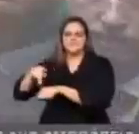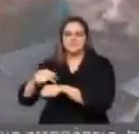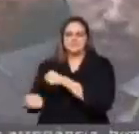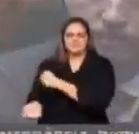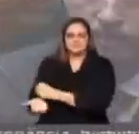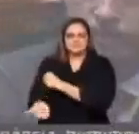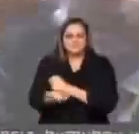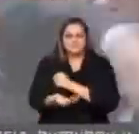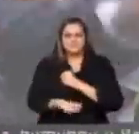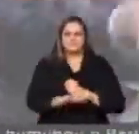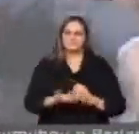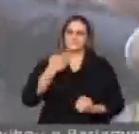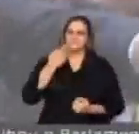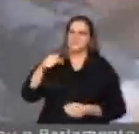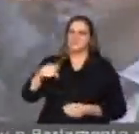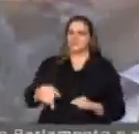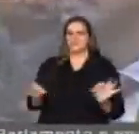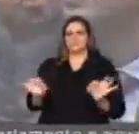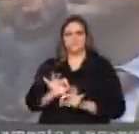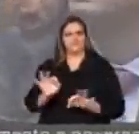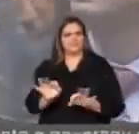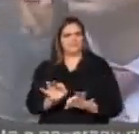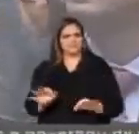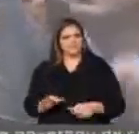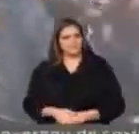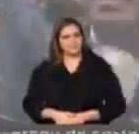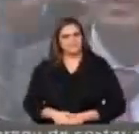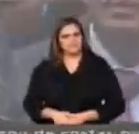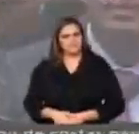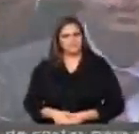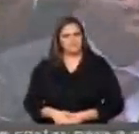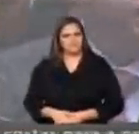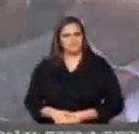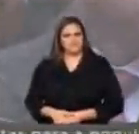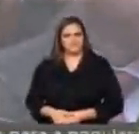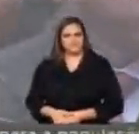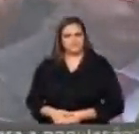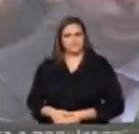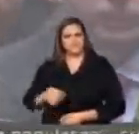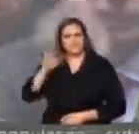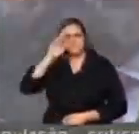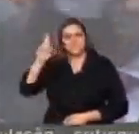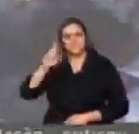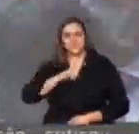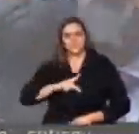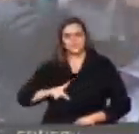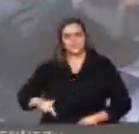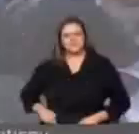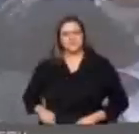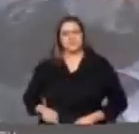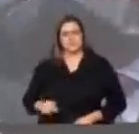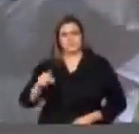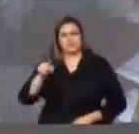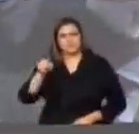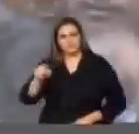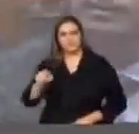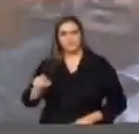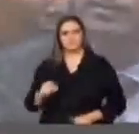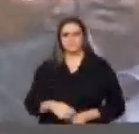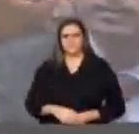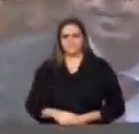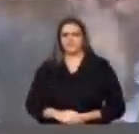propina. Precisa se falar aqui. Senhor presidente, Vossa Excelência está hoje